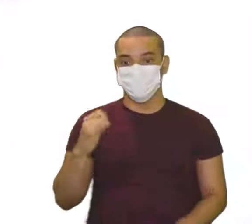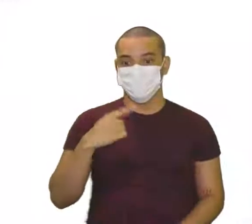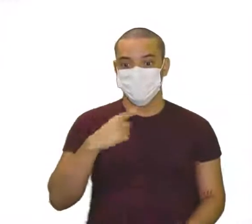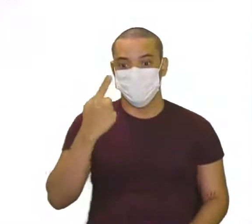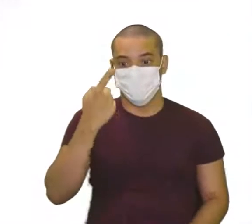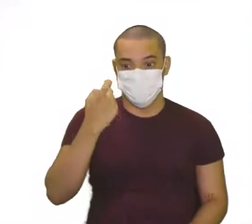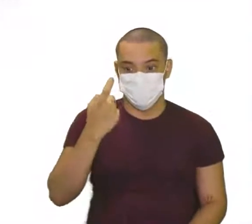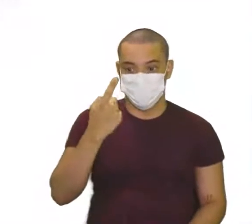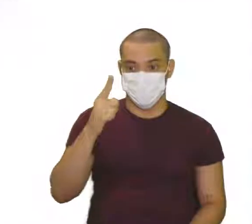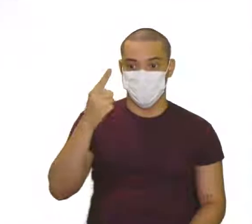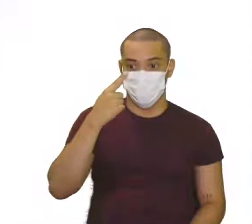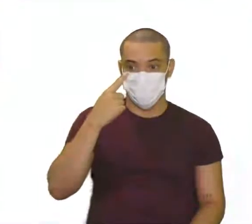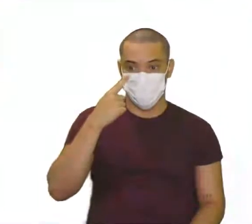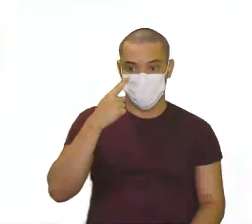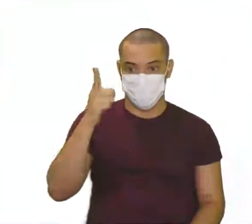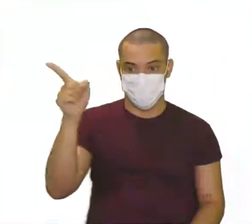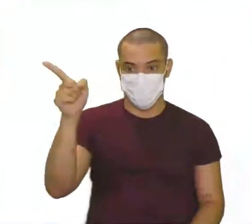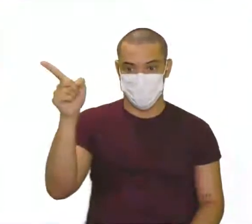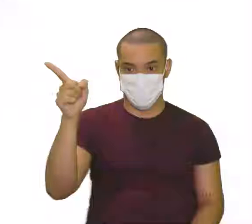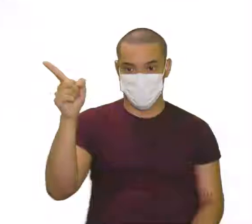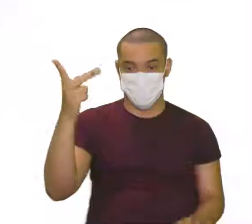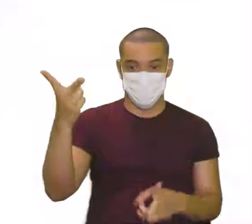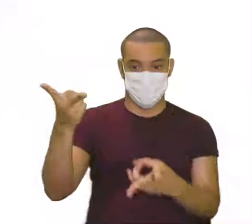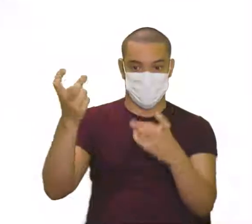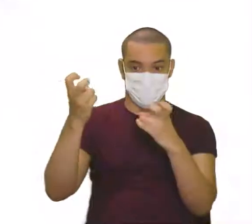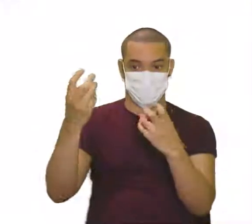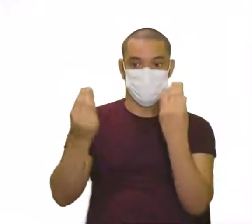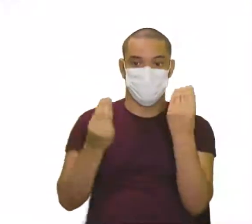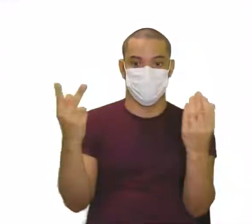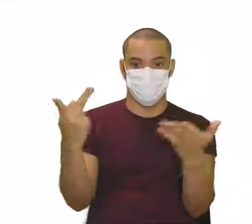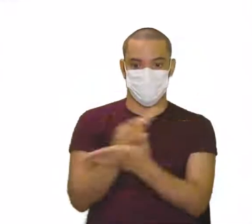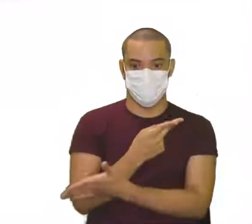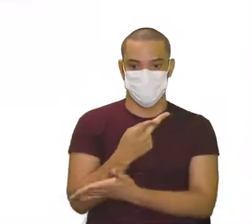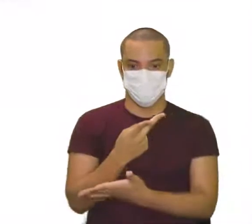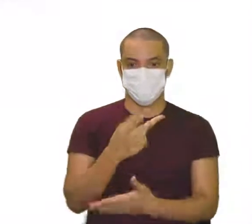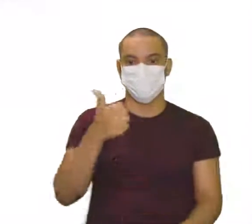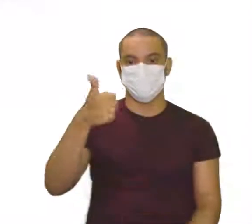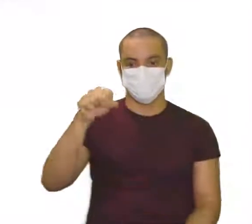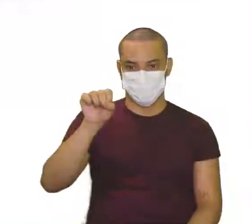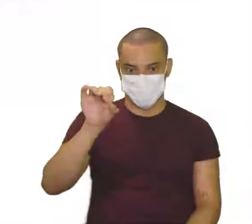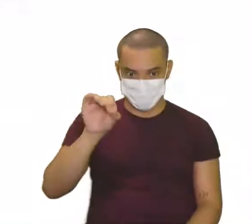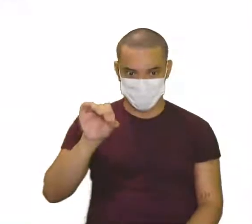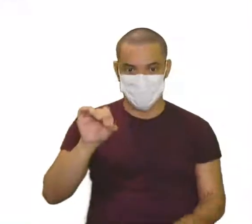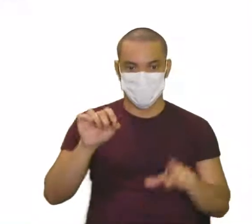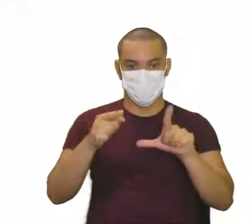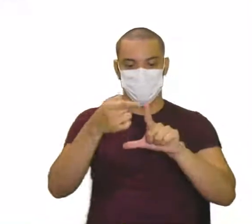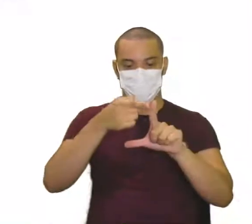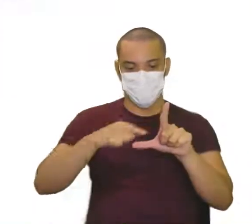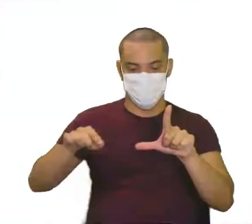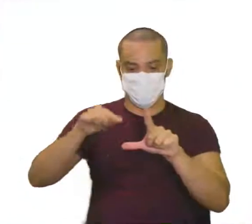ó, sentido oposto. Qual é o ângulo formado aqui? 180. Se você for tirar aqui